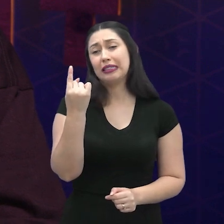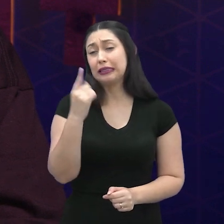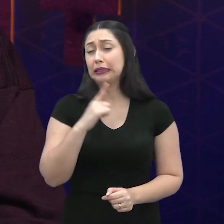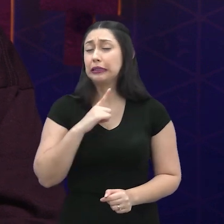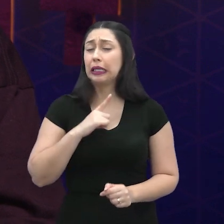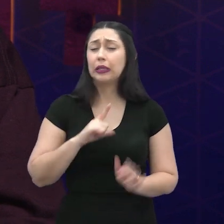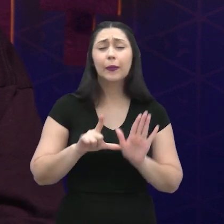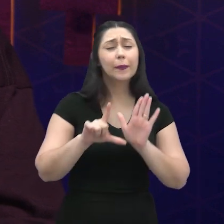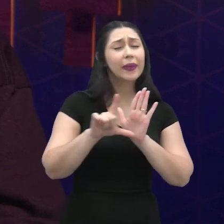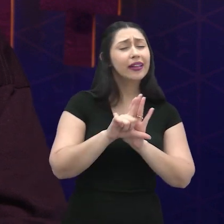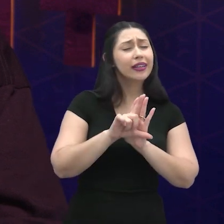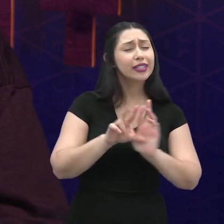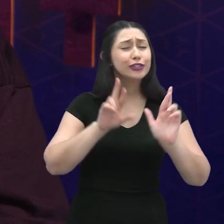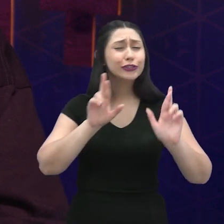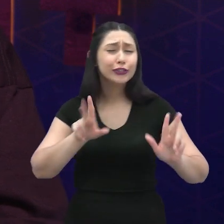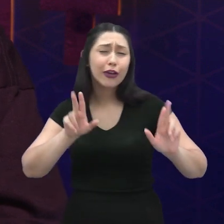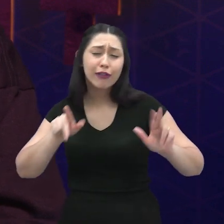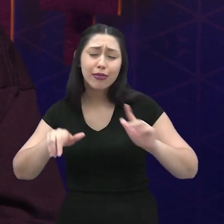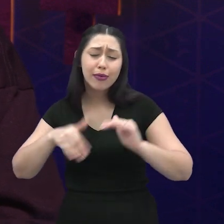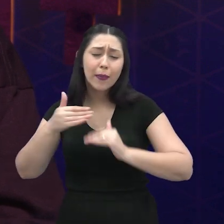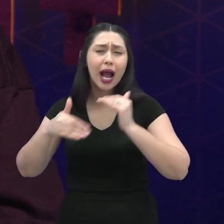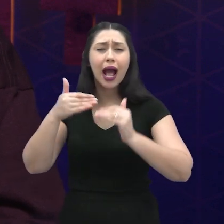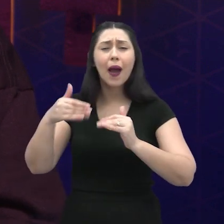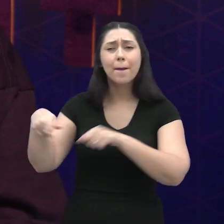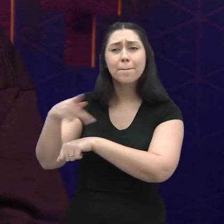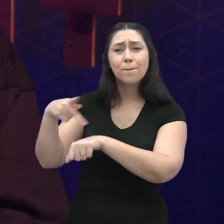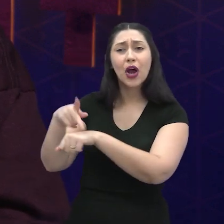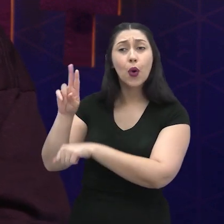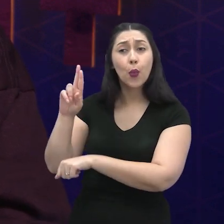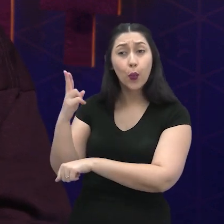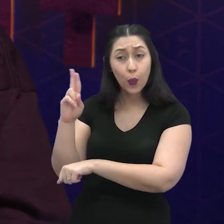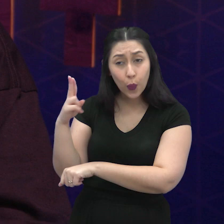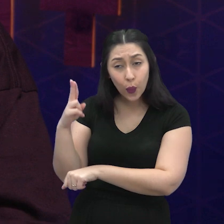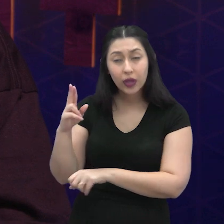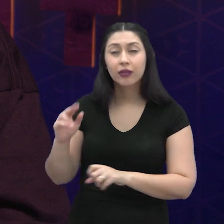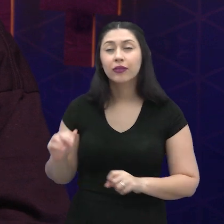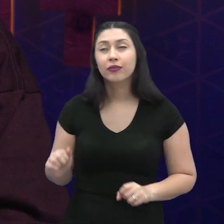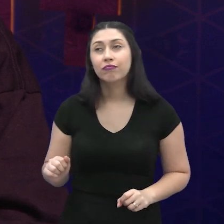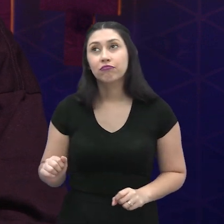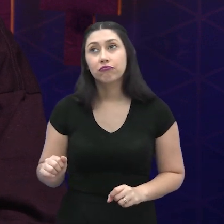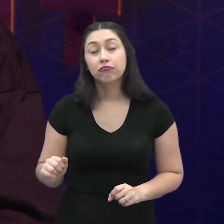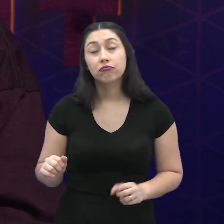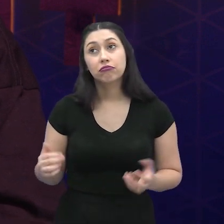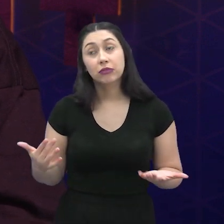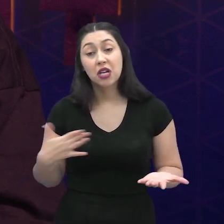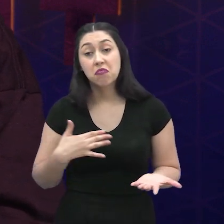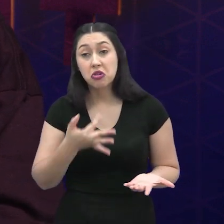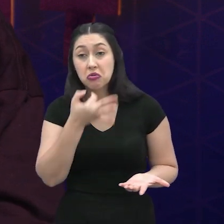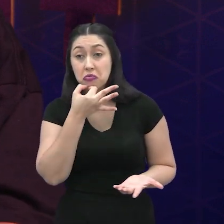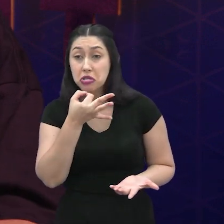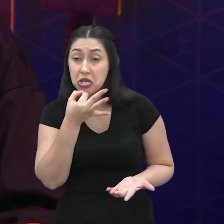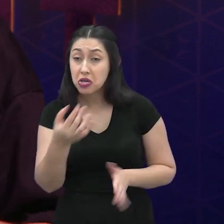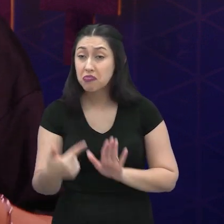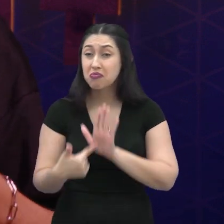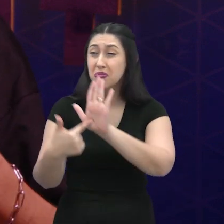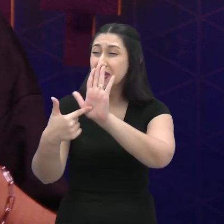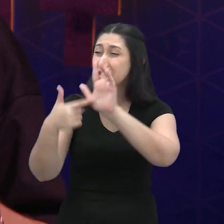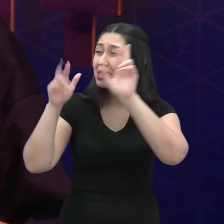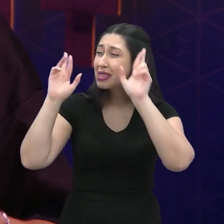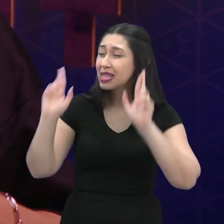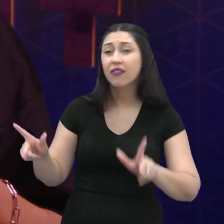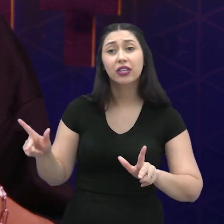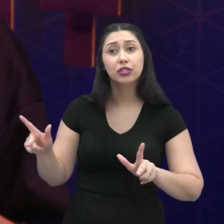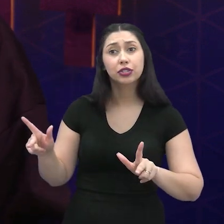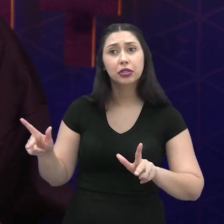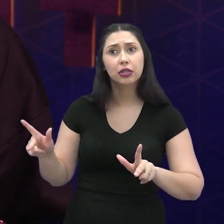que tem algumas legislações um pouquinho mais progressistas é o Uruguai. E eu acho que aí fica